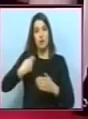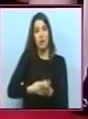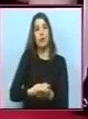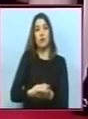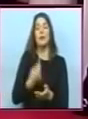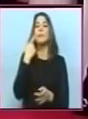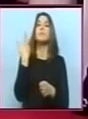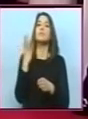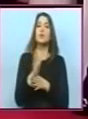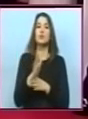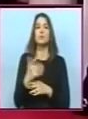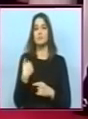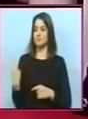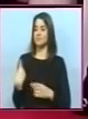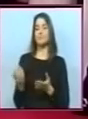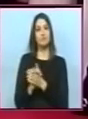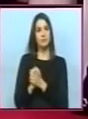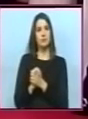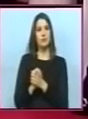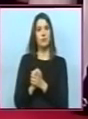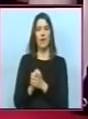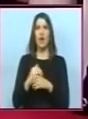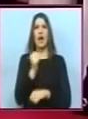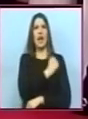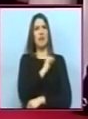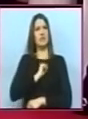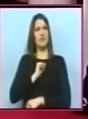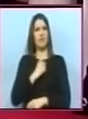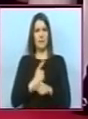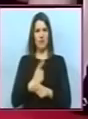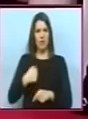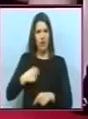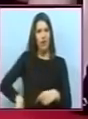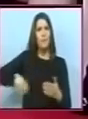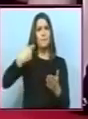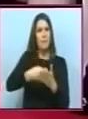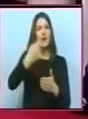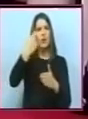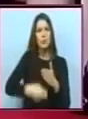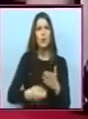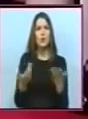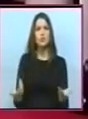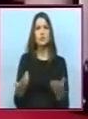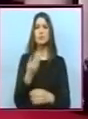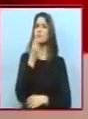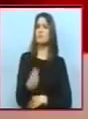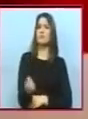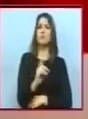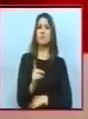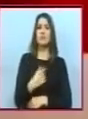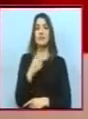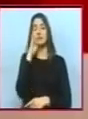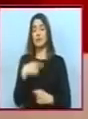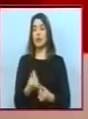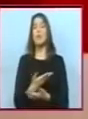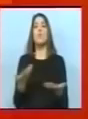ver, por exemplo, a situação do cônjuge, ter que pagar para ficar com a sua casa onde reside, é uma situação extremamente injusta. Se não consegue transformar em dinheiro, onde é que vai buscar dinheiro para pagar? Se não